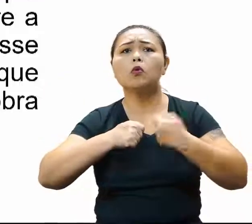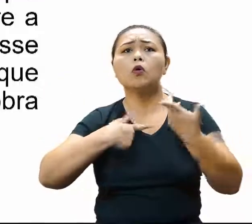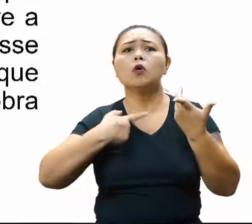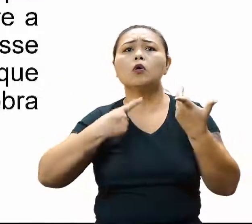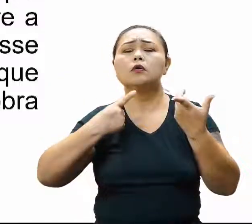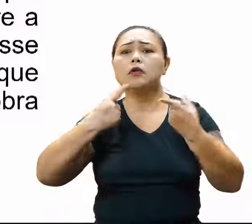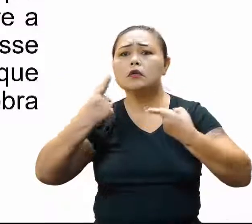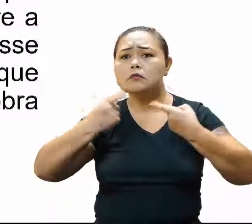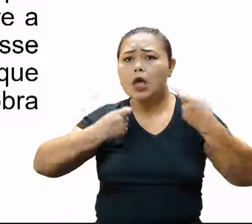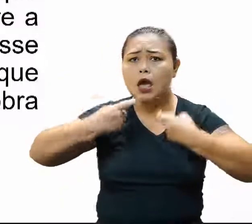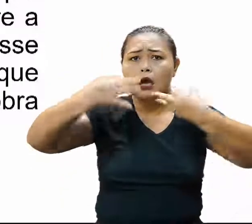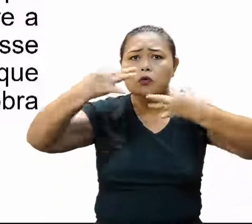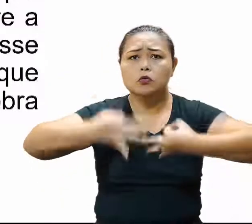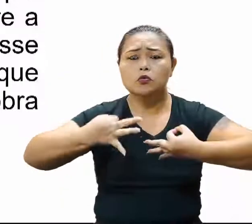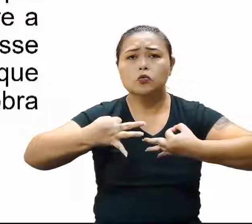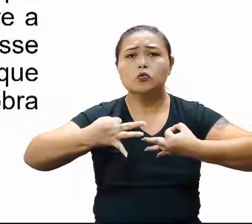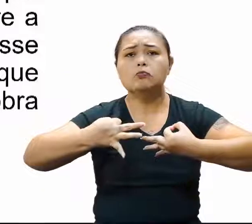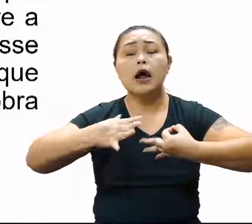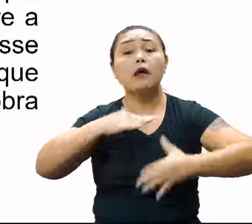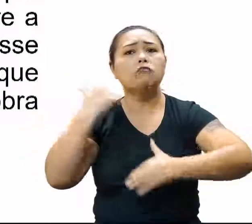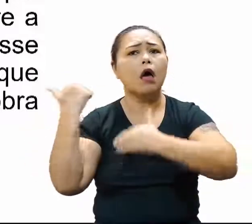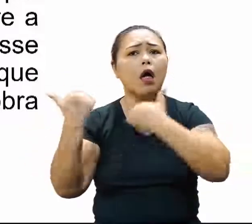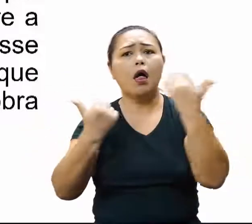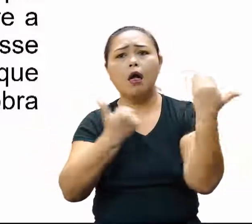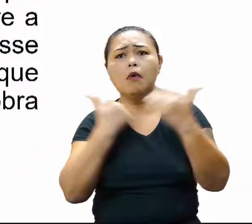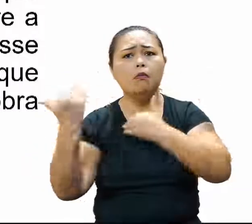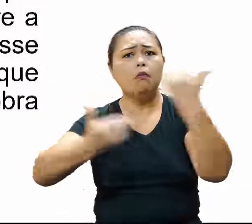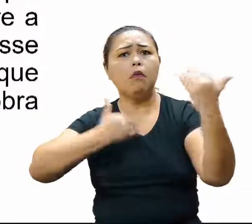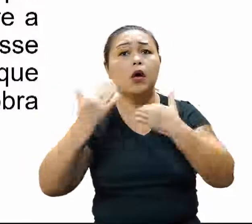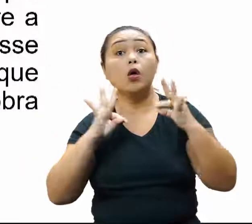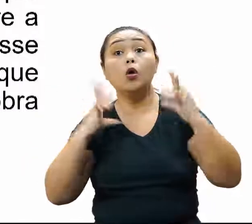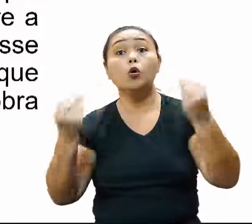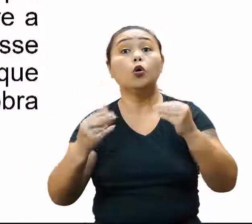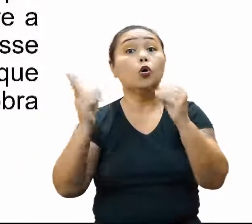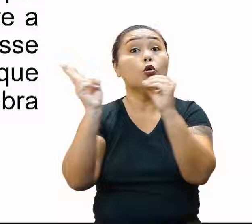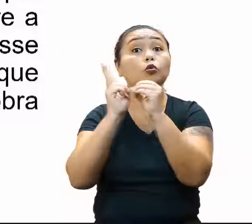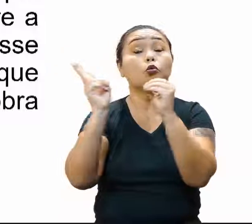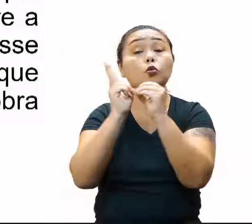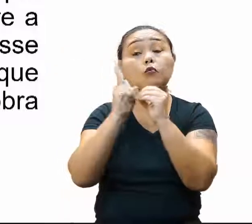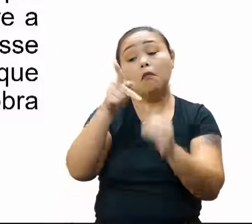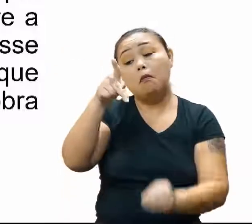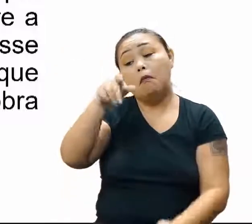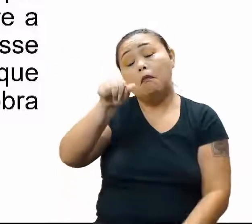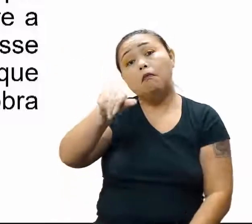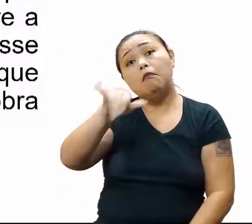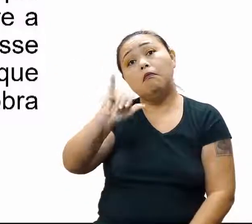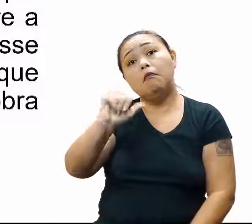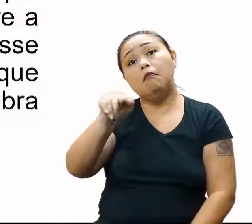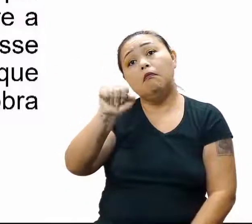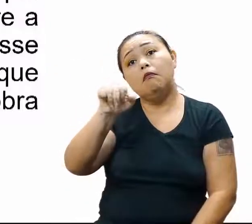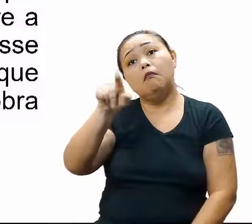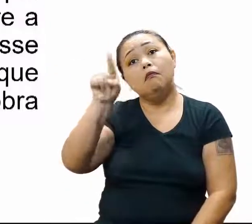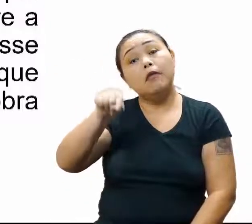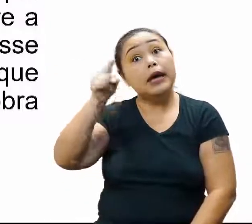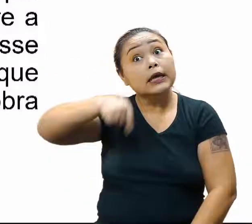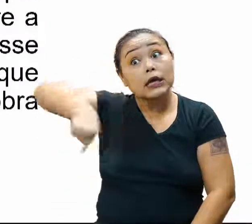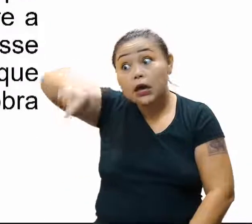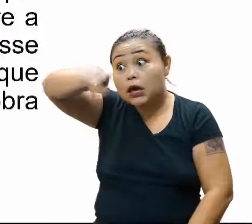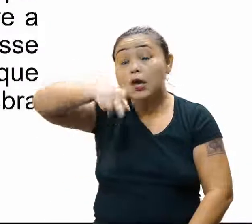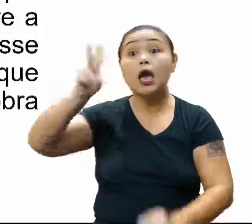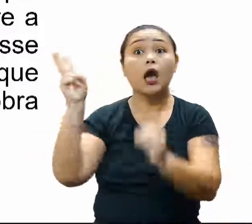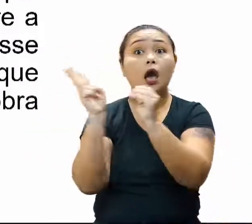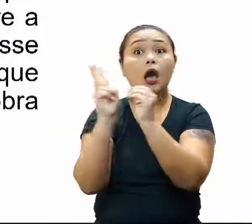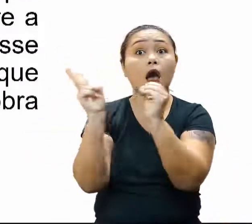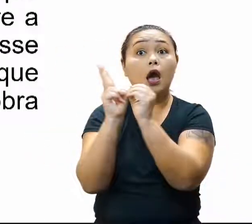justas, os índios paiaguás. Por quê? Porque esses índios, eles acabavam